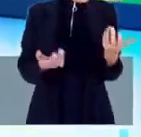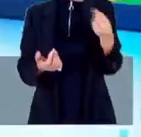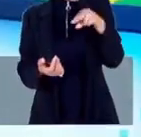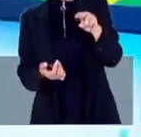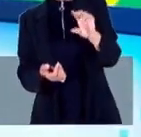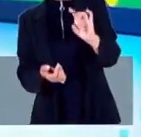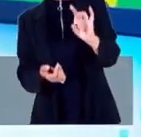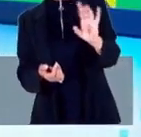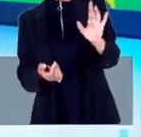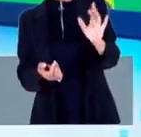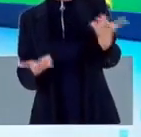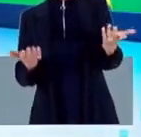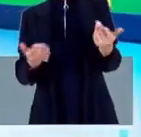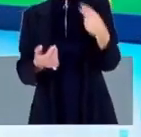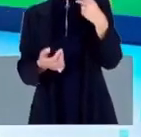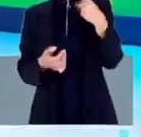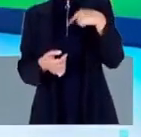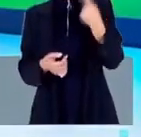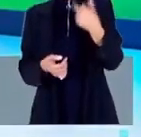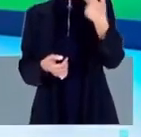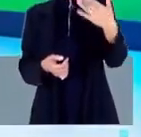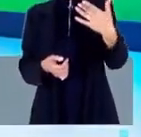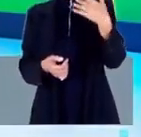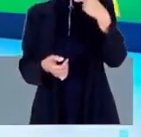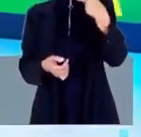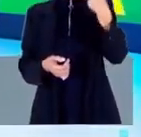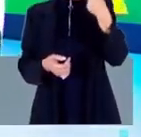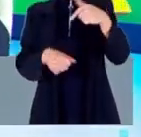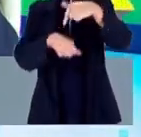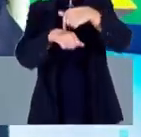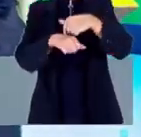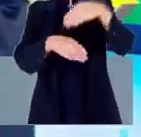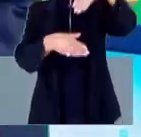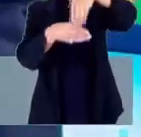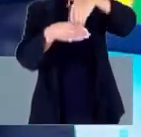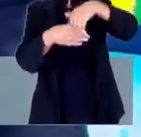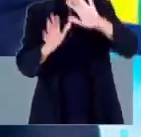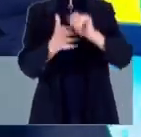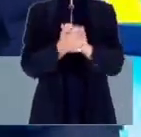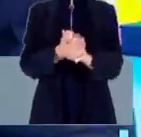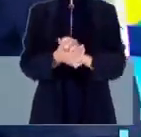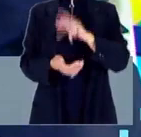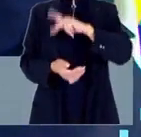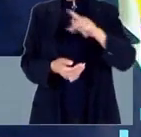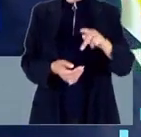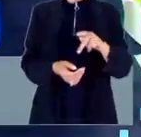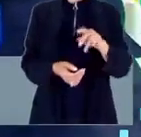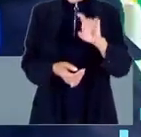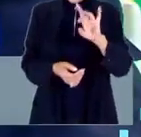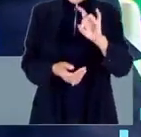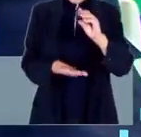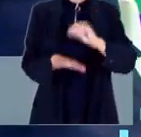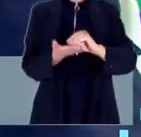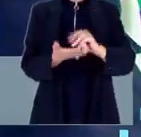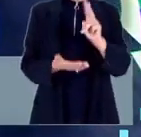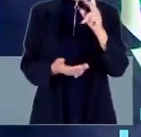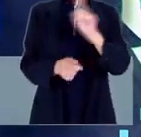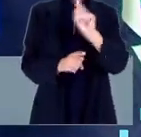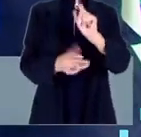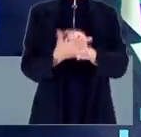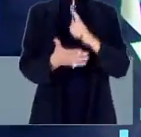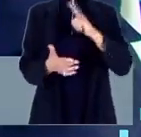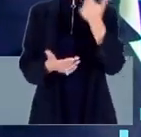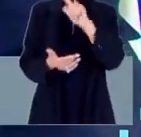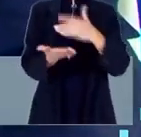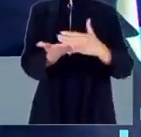Ou é uma coisa que a gente fala em época de eleição não é só o professor que está desvalorizado aí vem algo que me